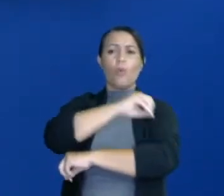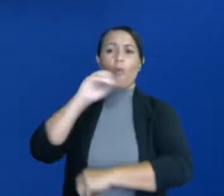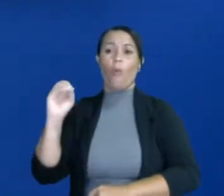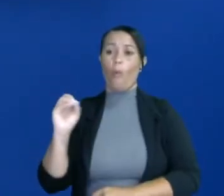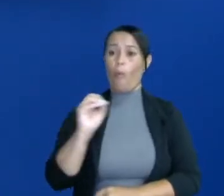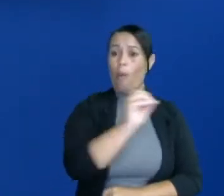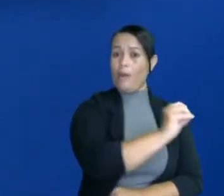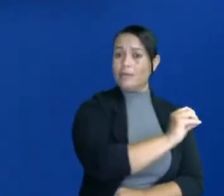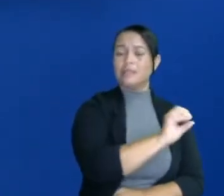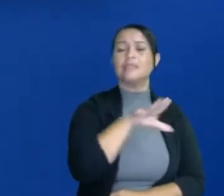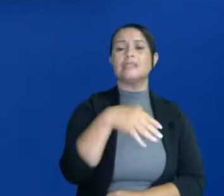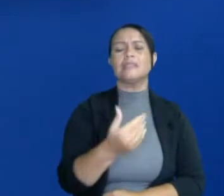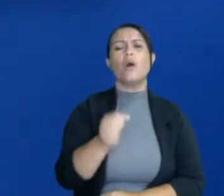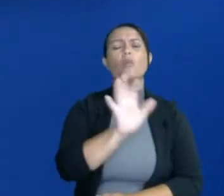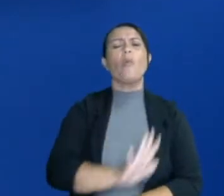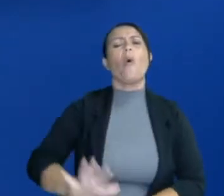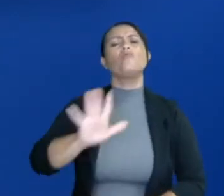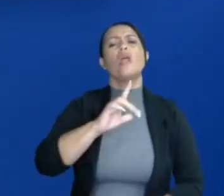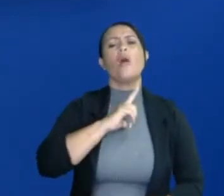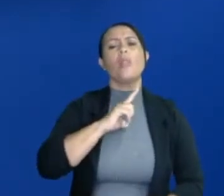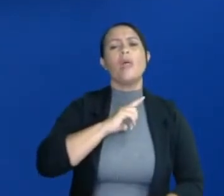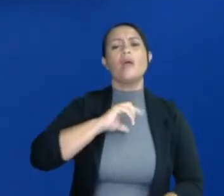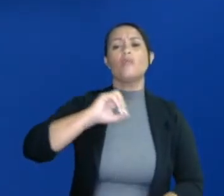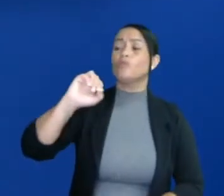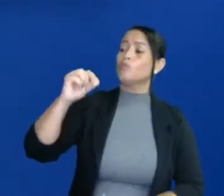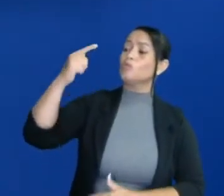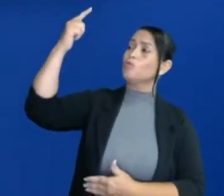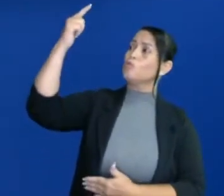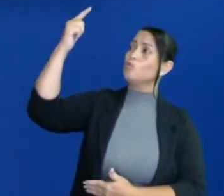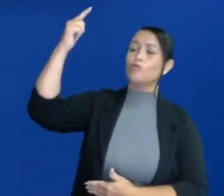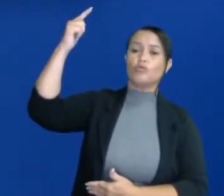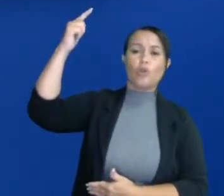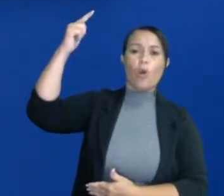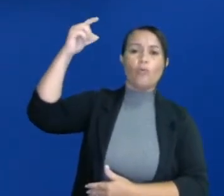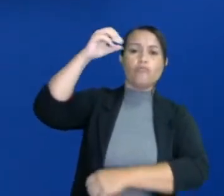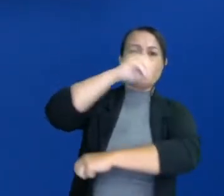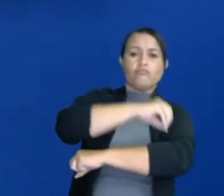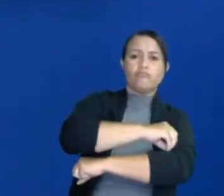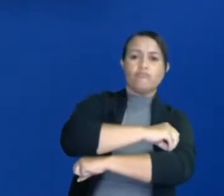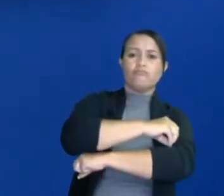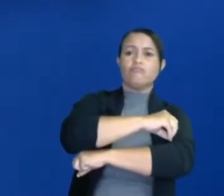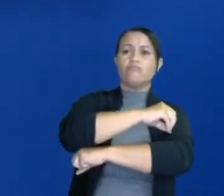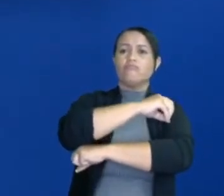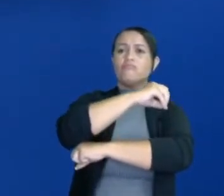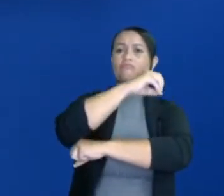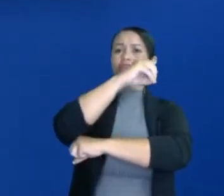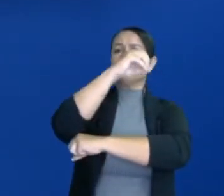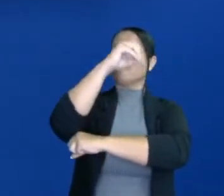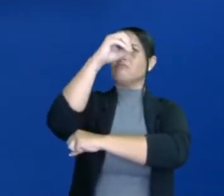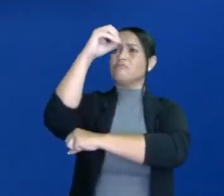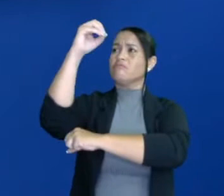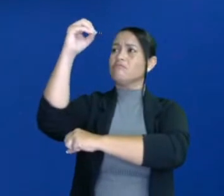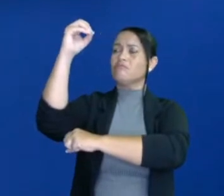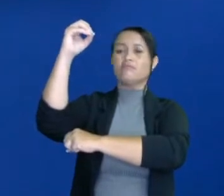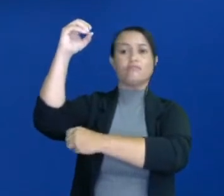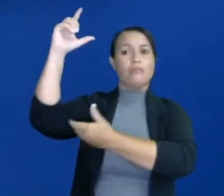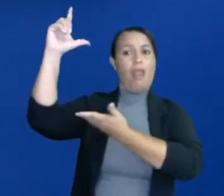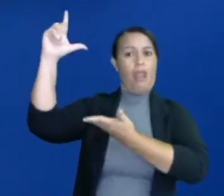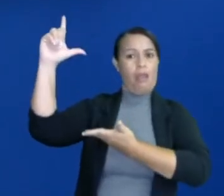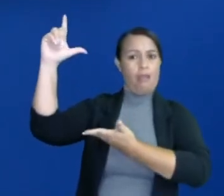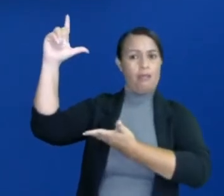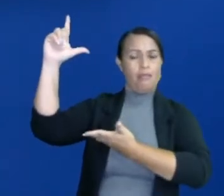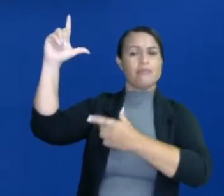o oeste. Então, de um modo geral, você tem o Sol nascente, seria exatamente aqui o início da manhã, então você vai